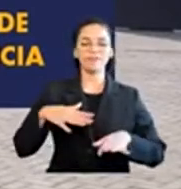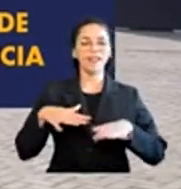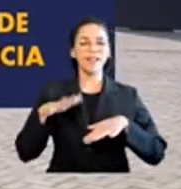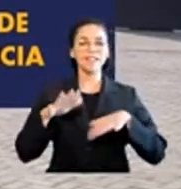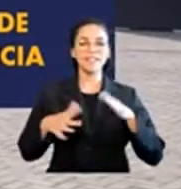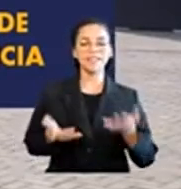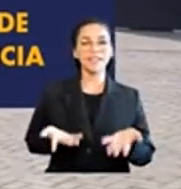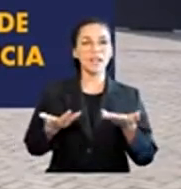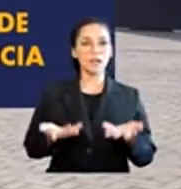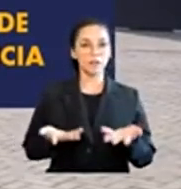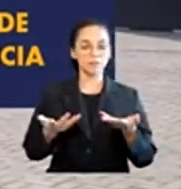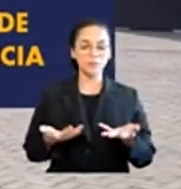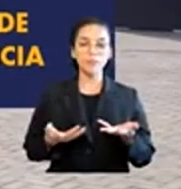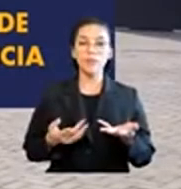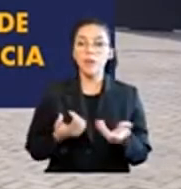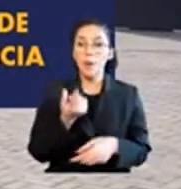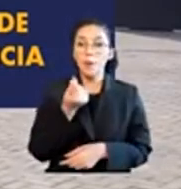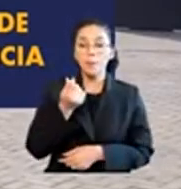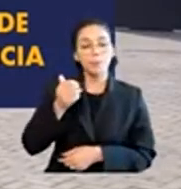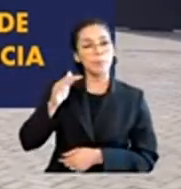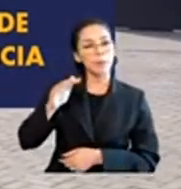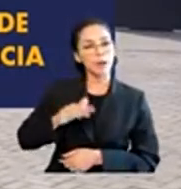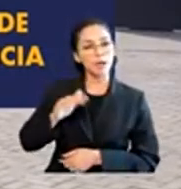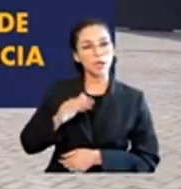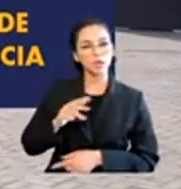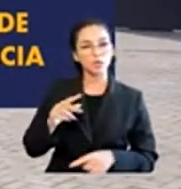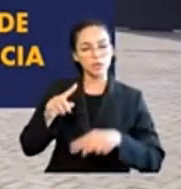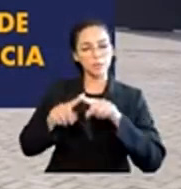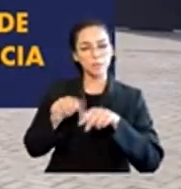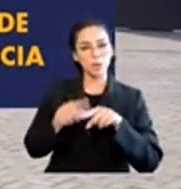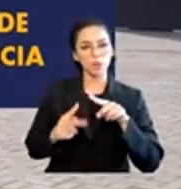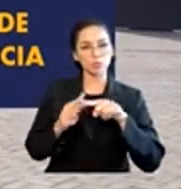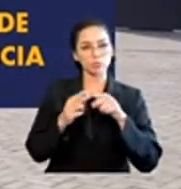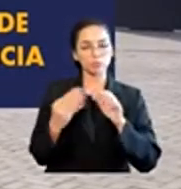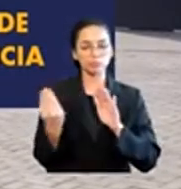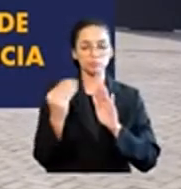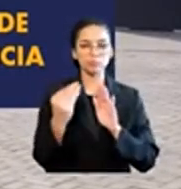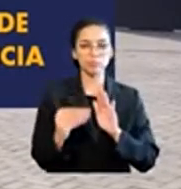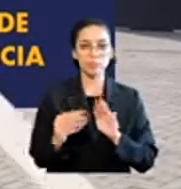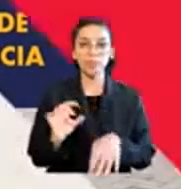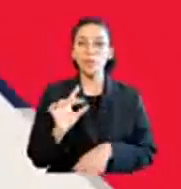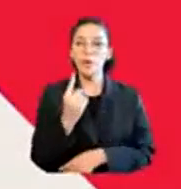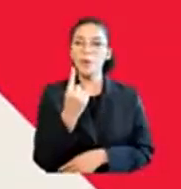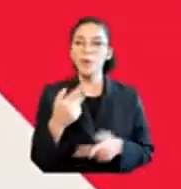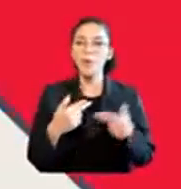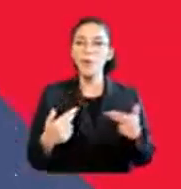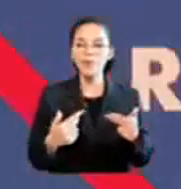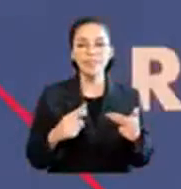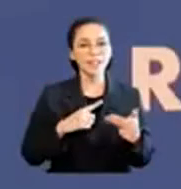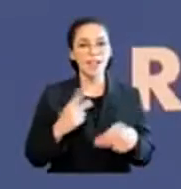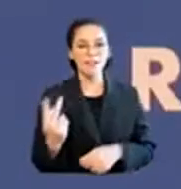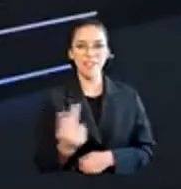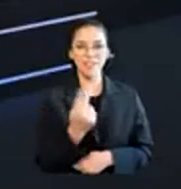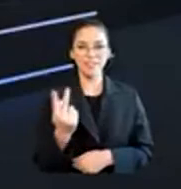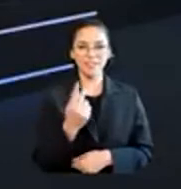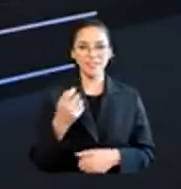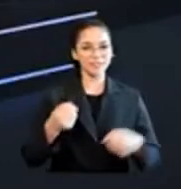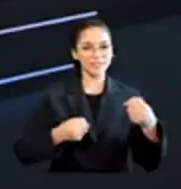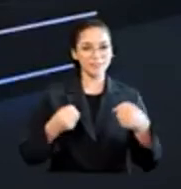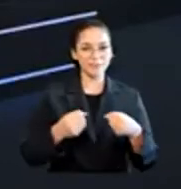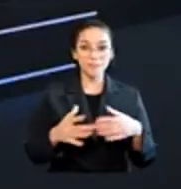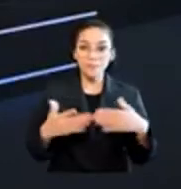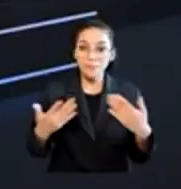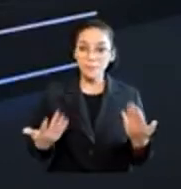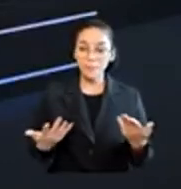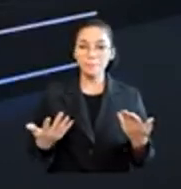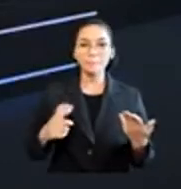menor preço garantido das peças de reposição. Isso tudo só traz uma coisa para os nossos clientes, a valorização do seu veículo. Então, pessoal, com um plano de